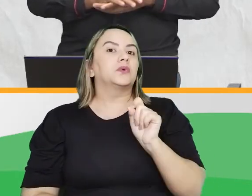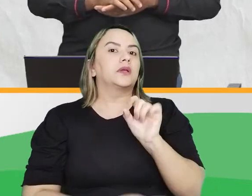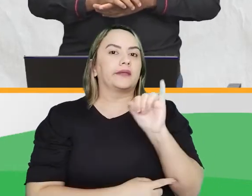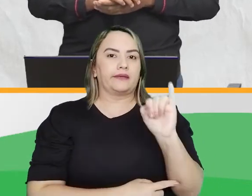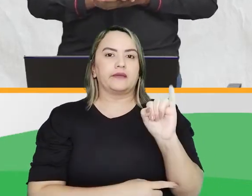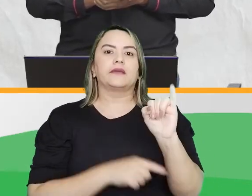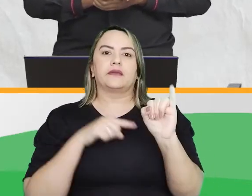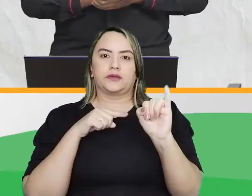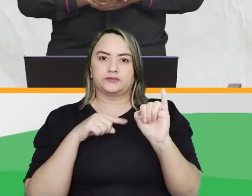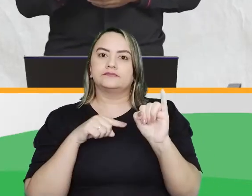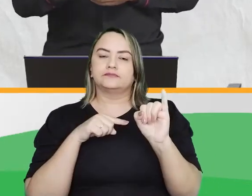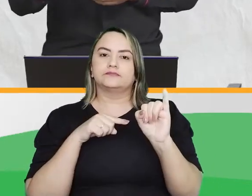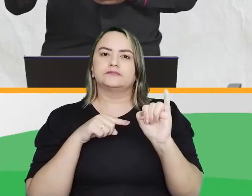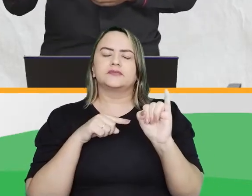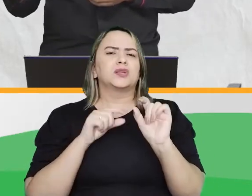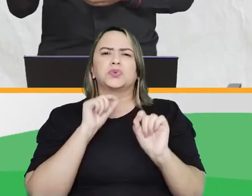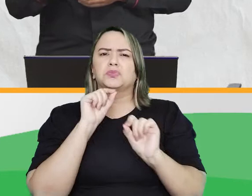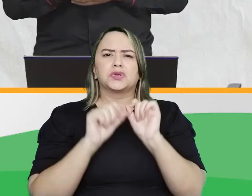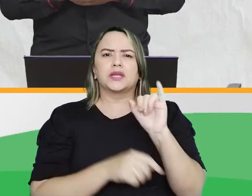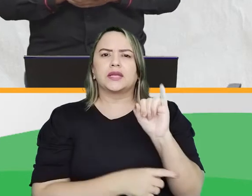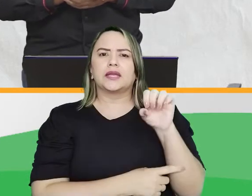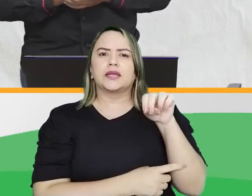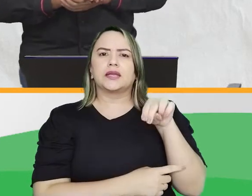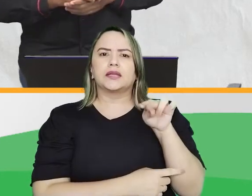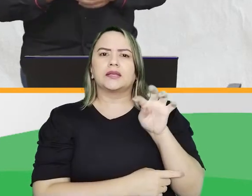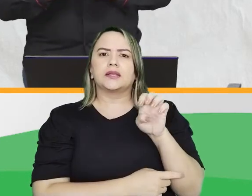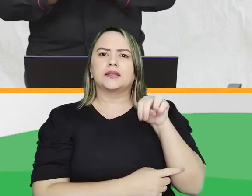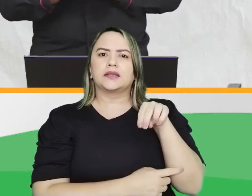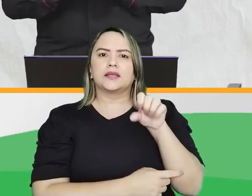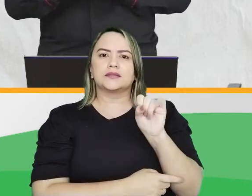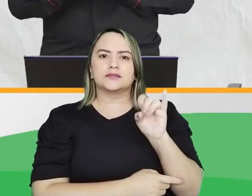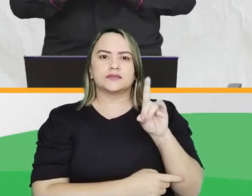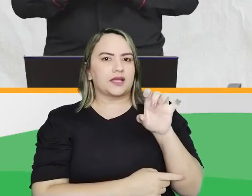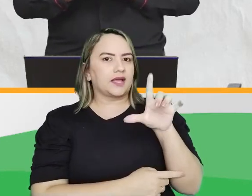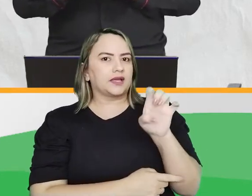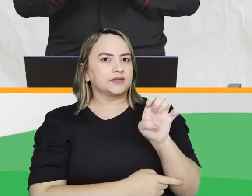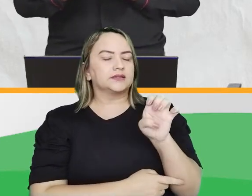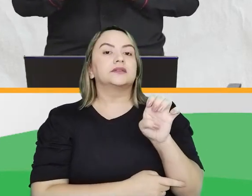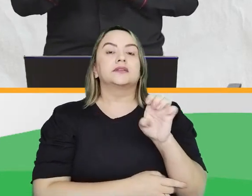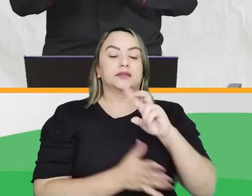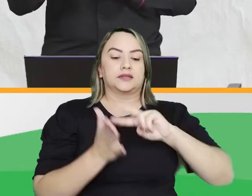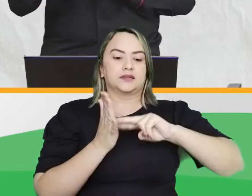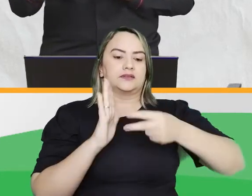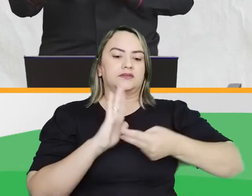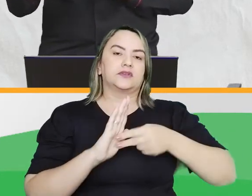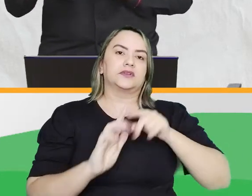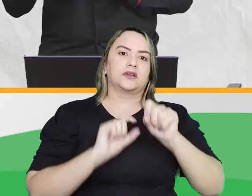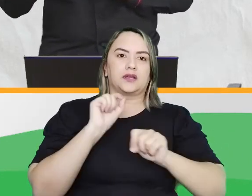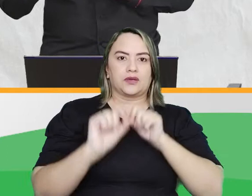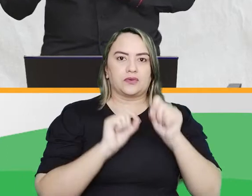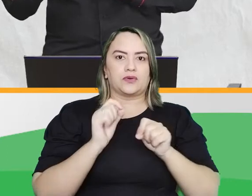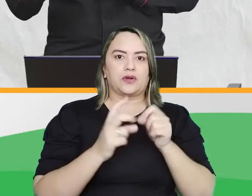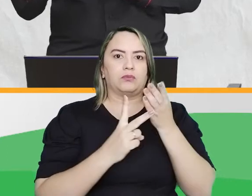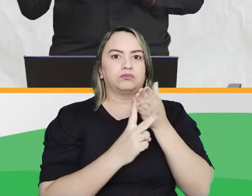aqui no meu material de I, de intensidade média de corrente elétrica. Então, a intensidade nada mais é do que a razão